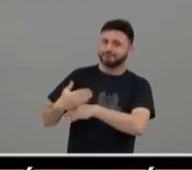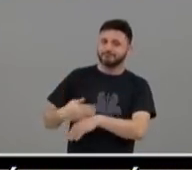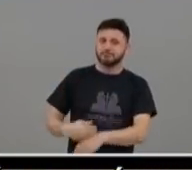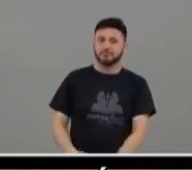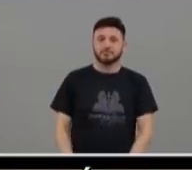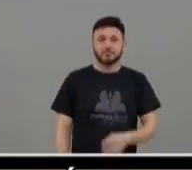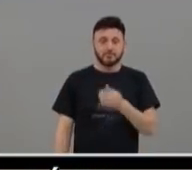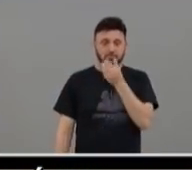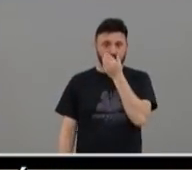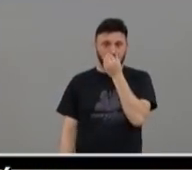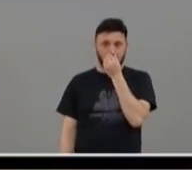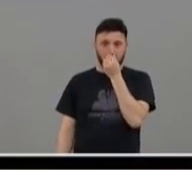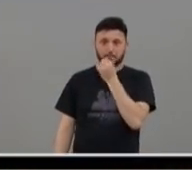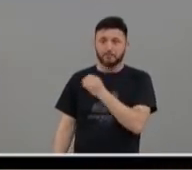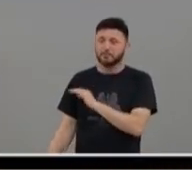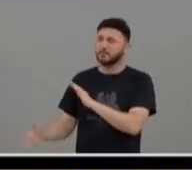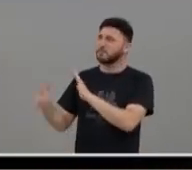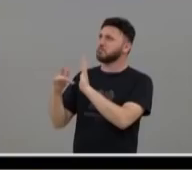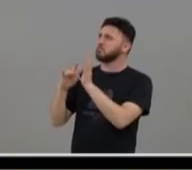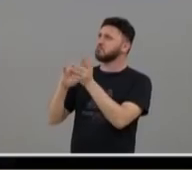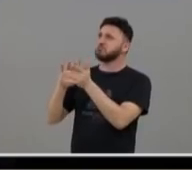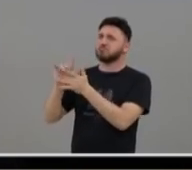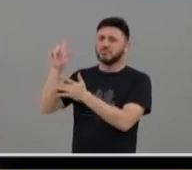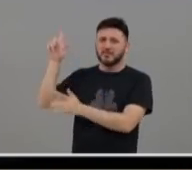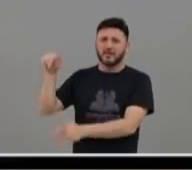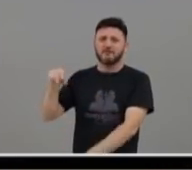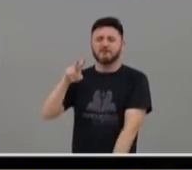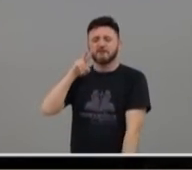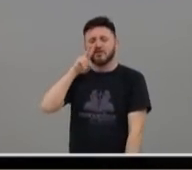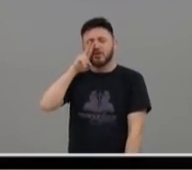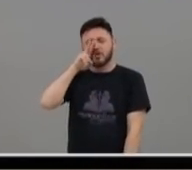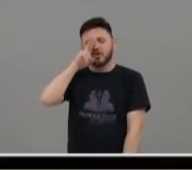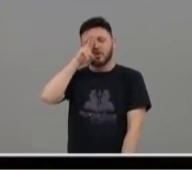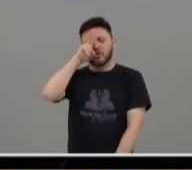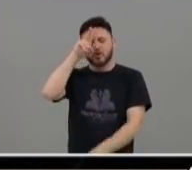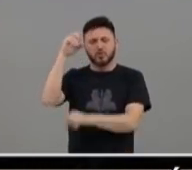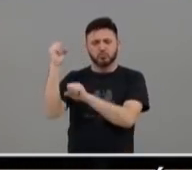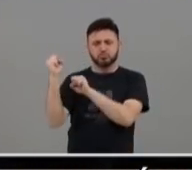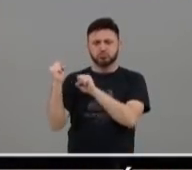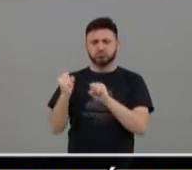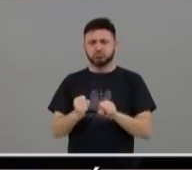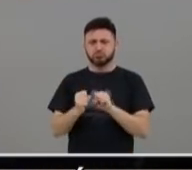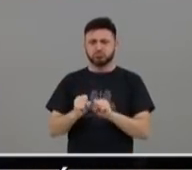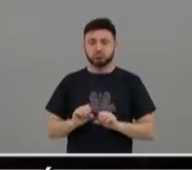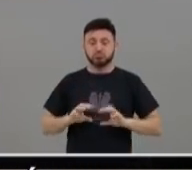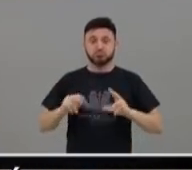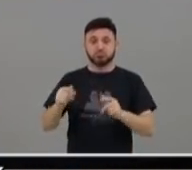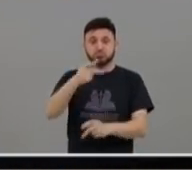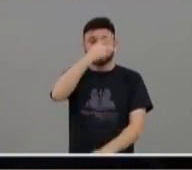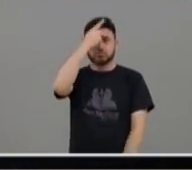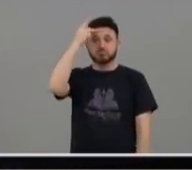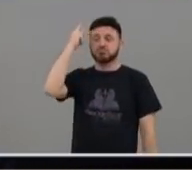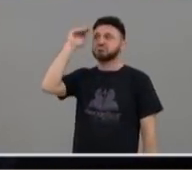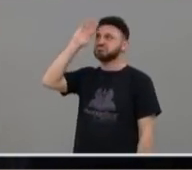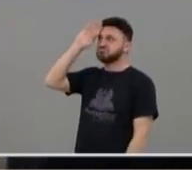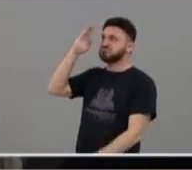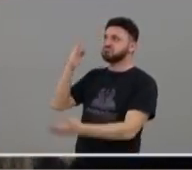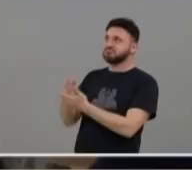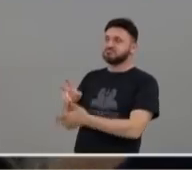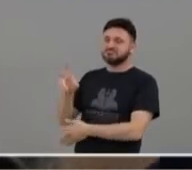forte e poderoso, pode tudo quem nele crê. Ele